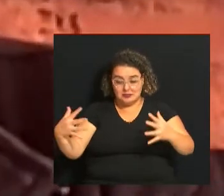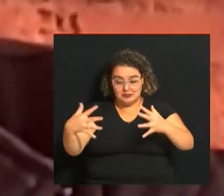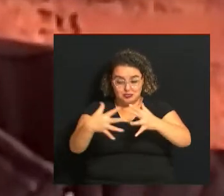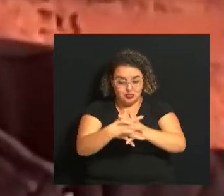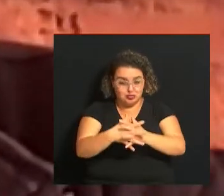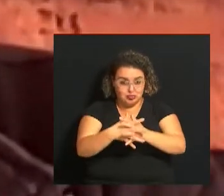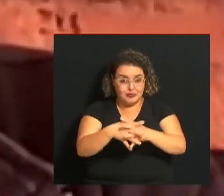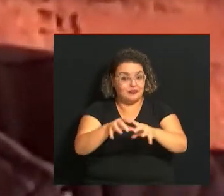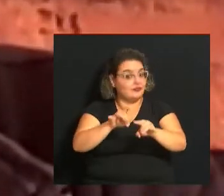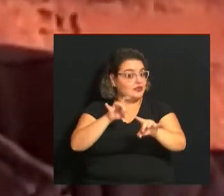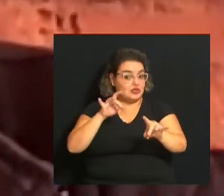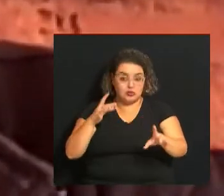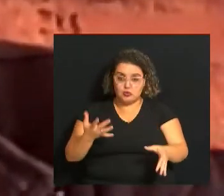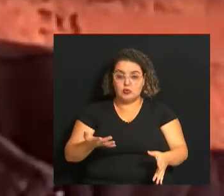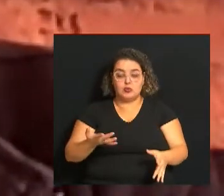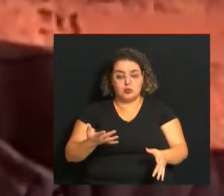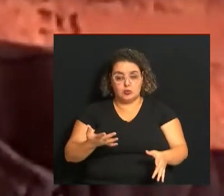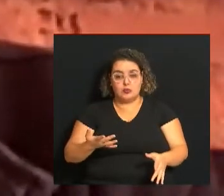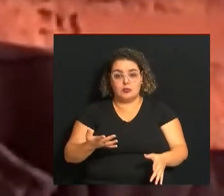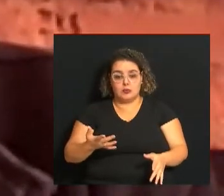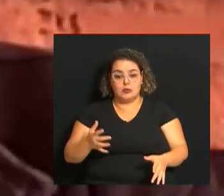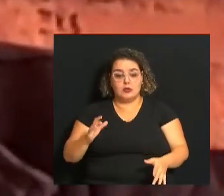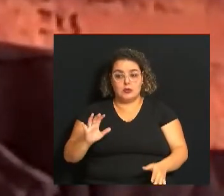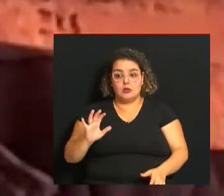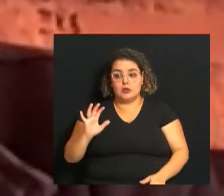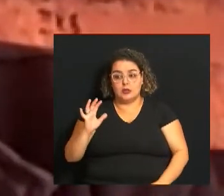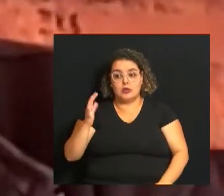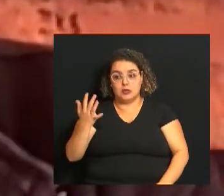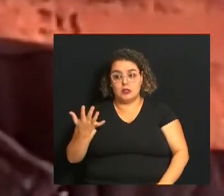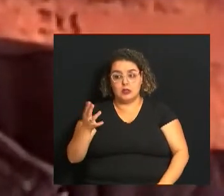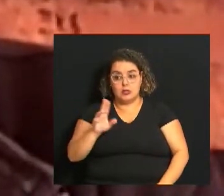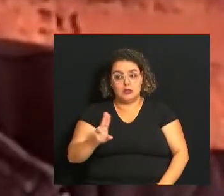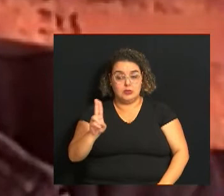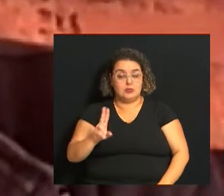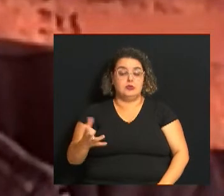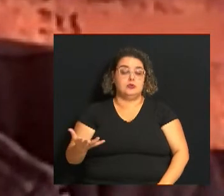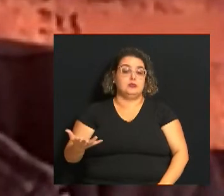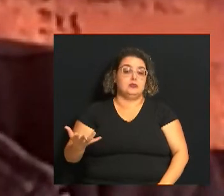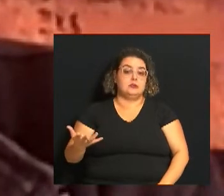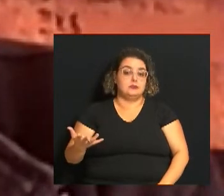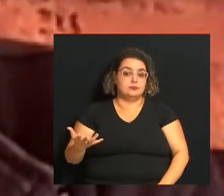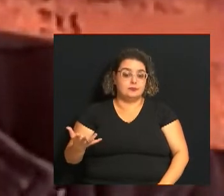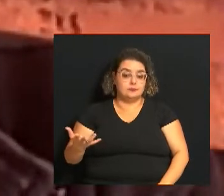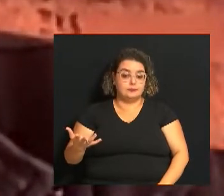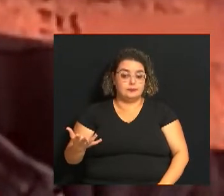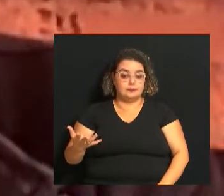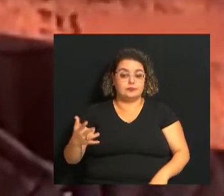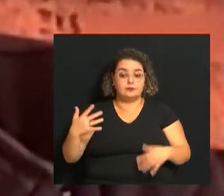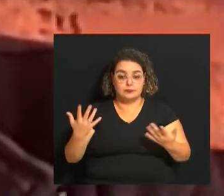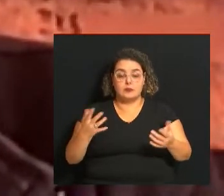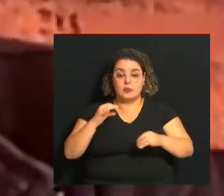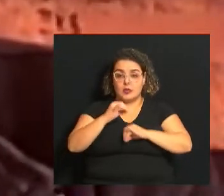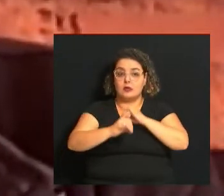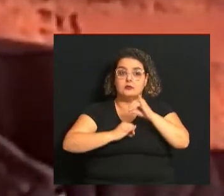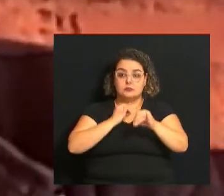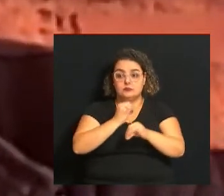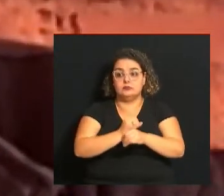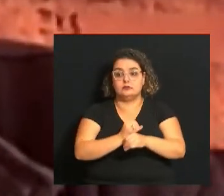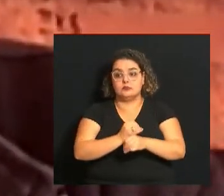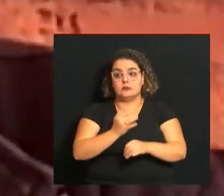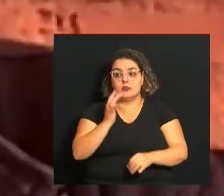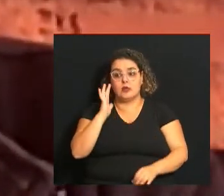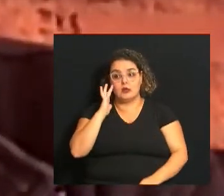virtual, e que acirra os ânimos. Então, a internet, eu acho, não pode